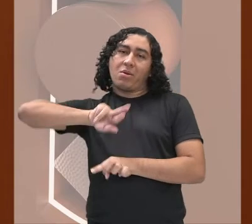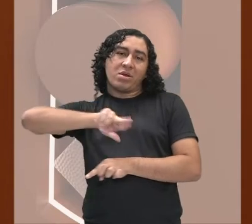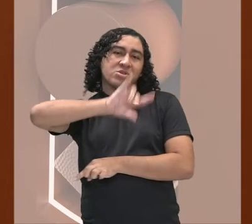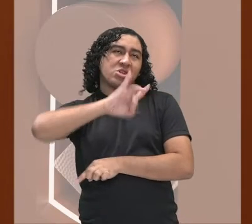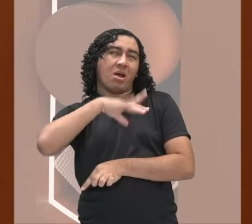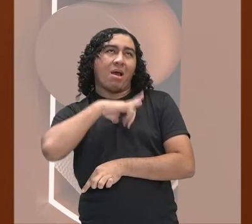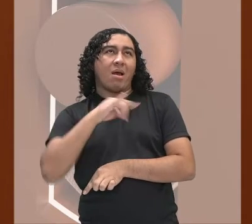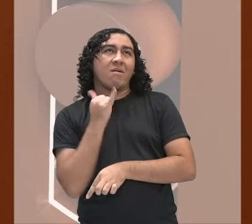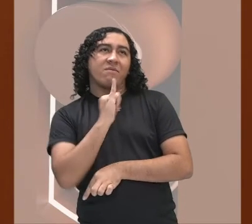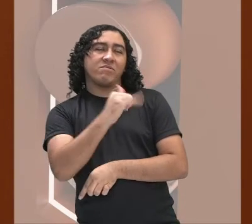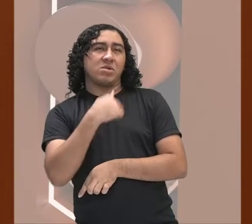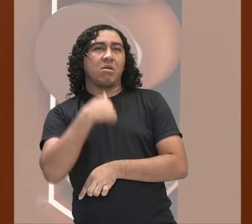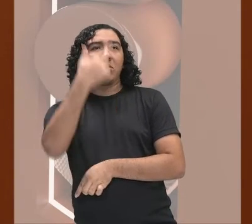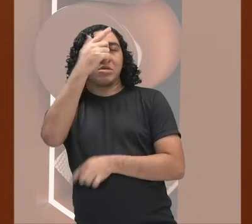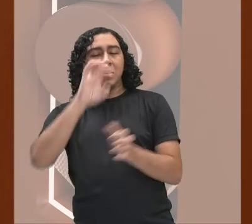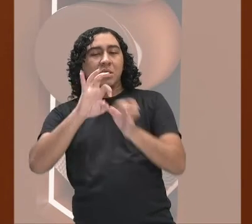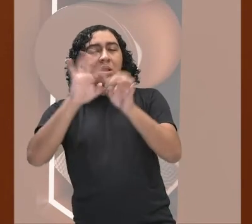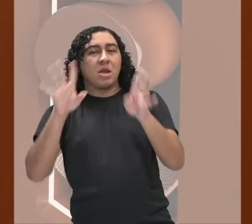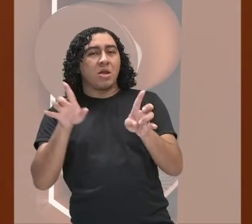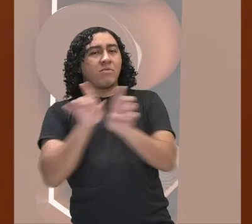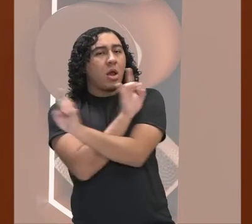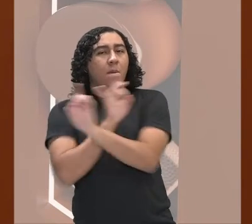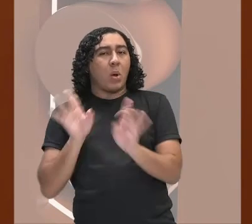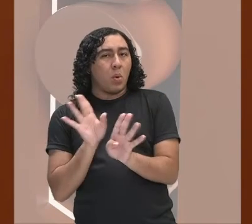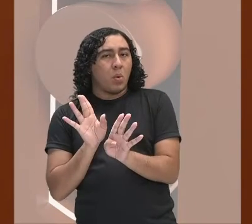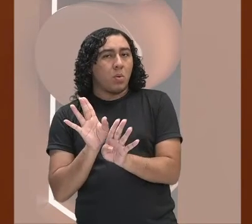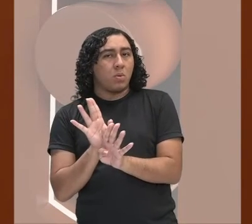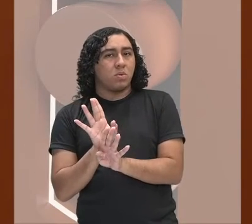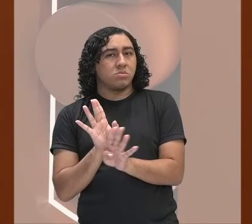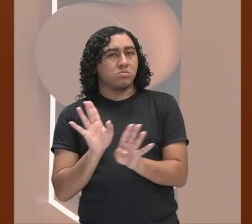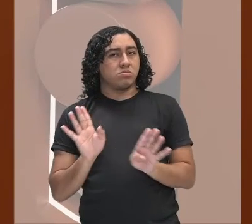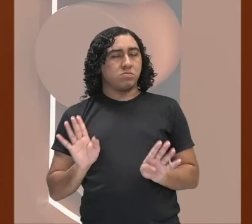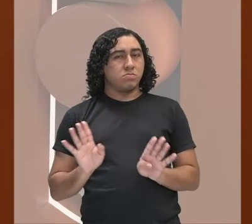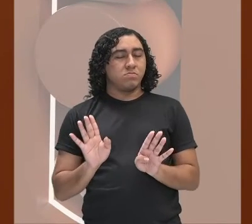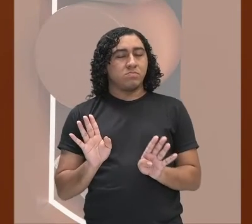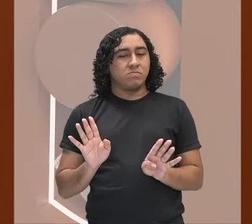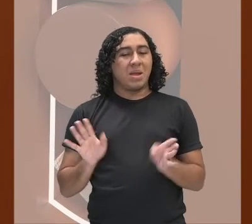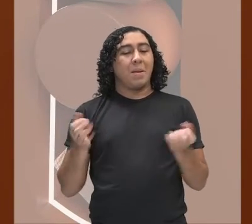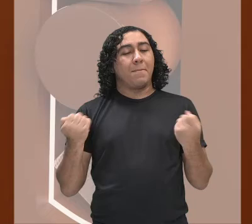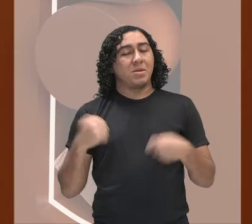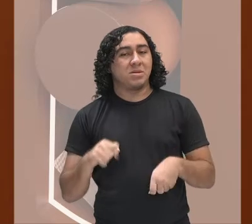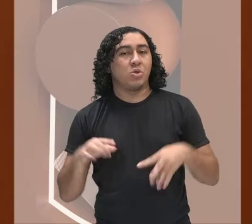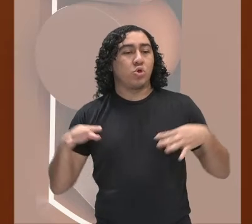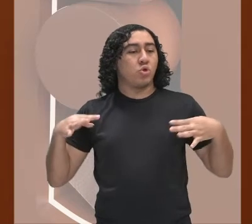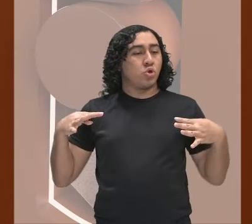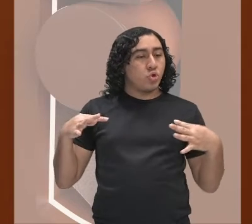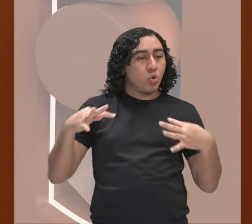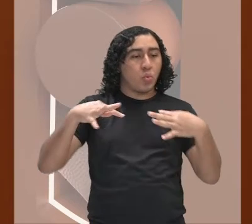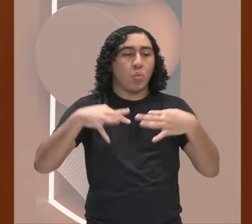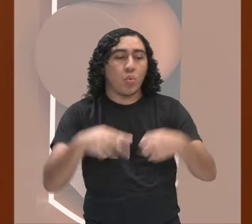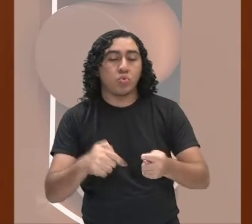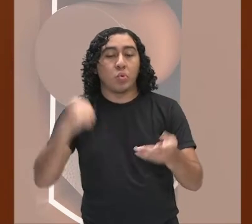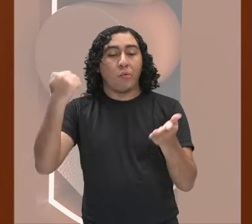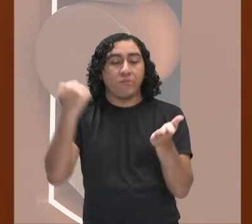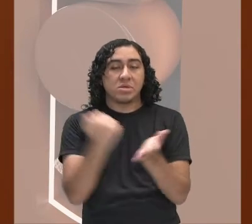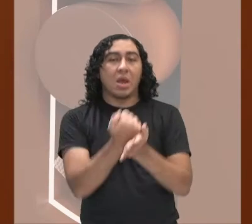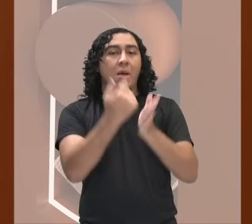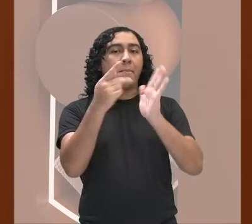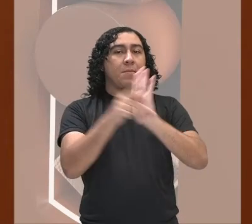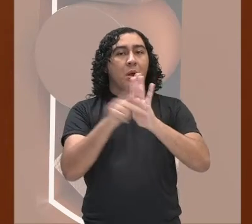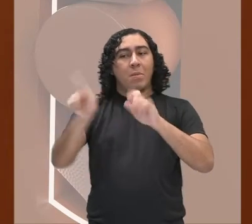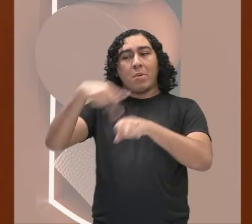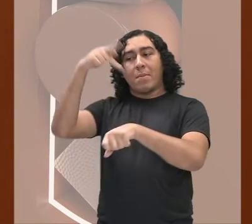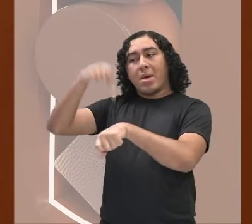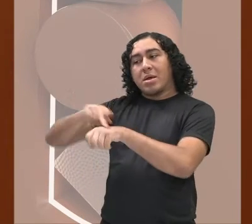que é independente e pronto. Não, é necessário todo esse processo de reconhecimento das nações e